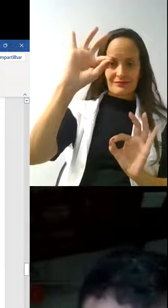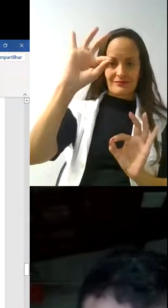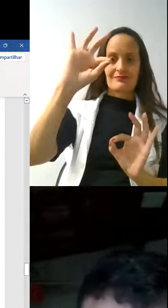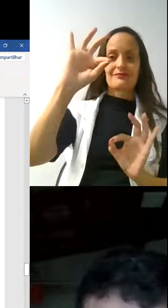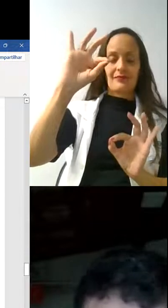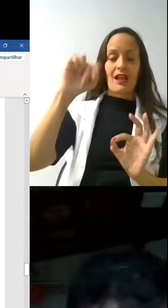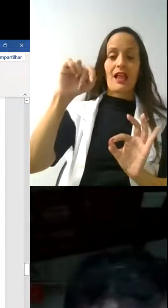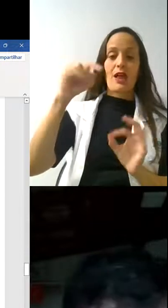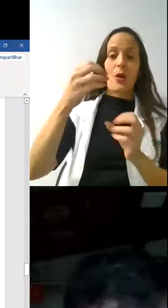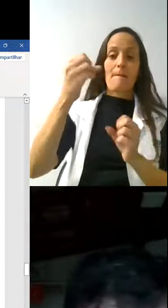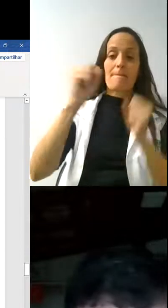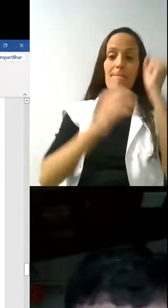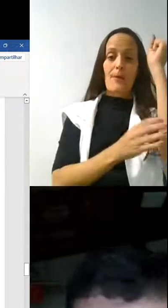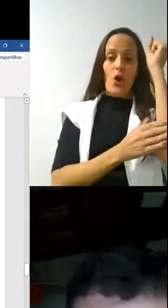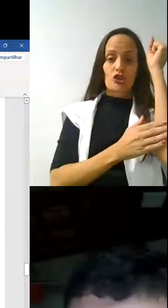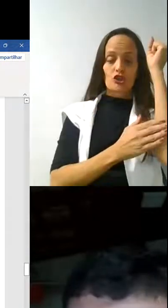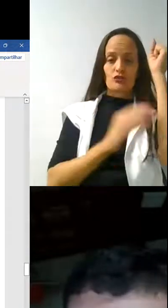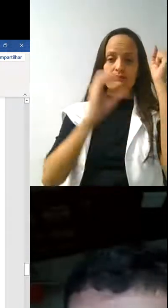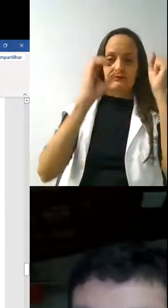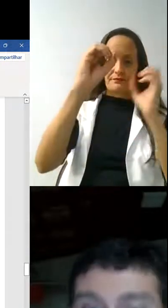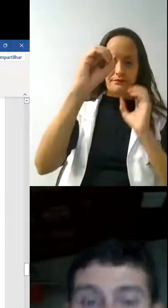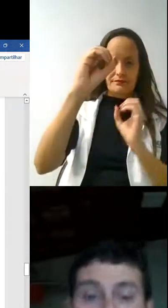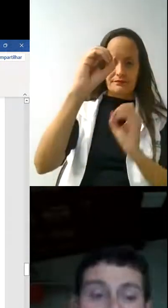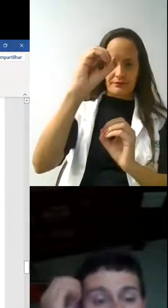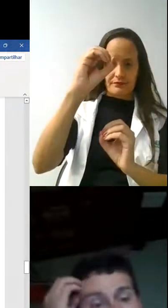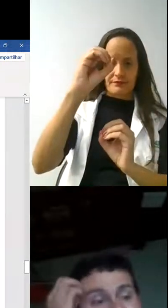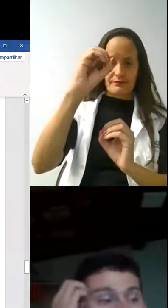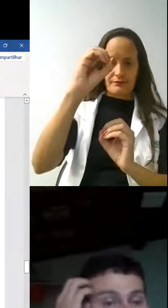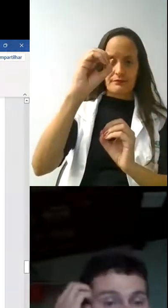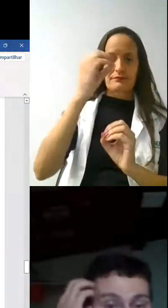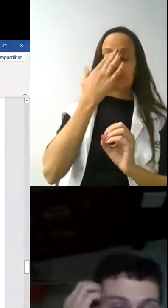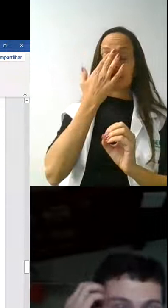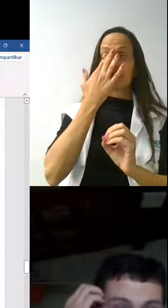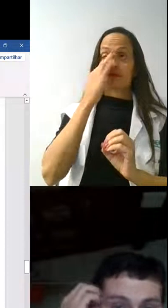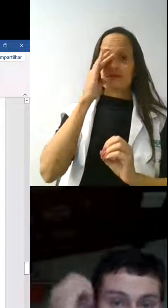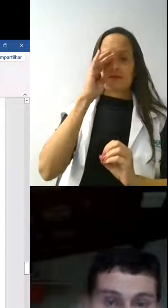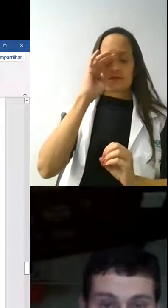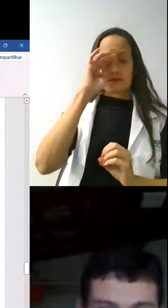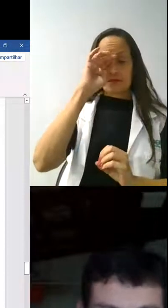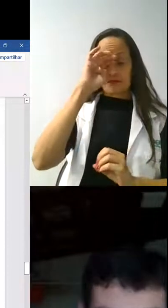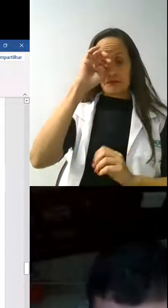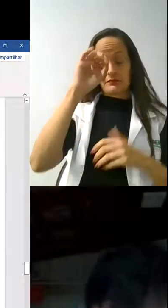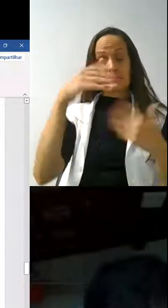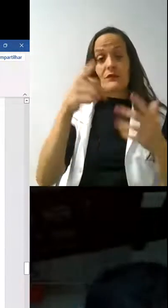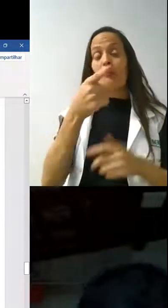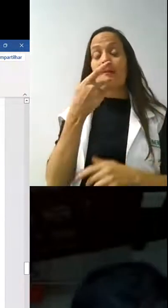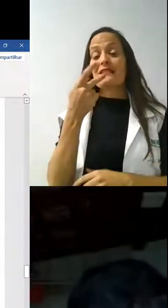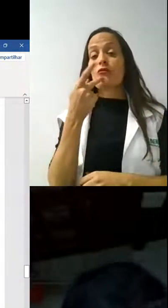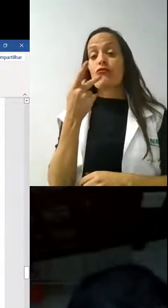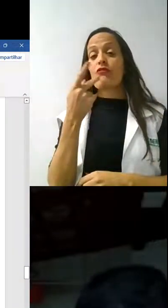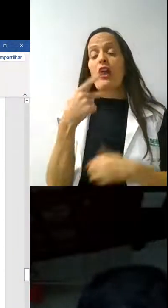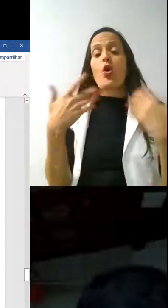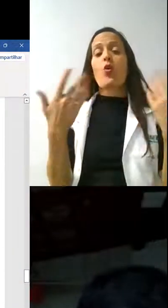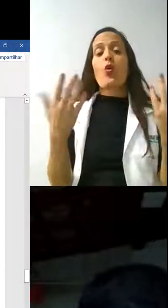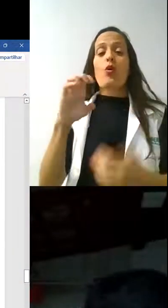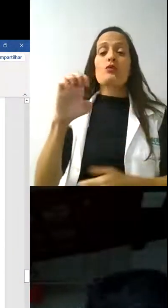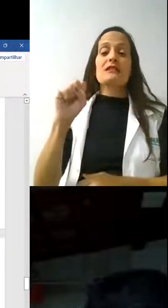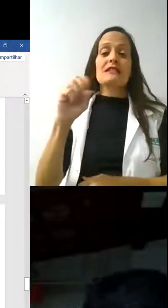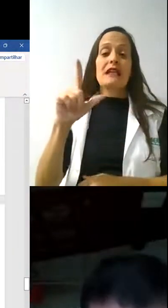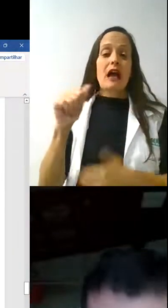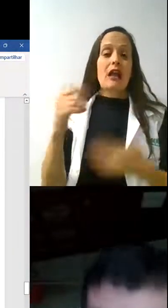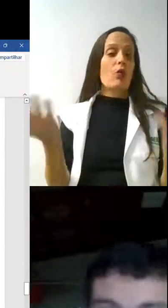saber, dependendo do tipo de escala que a gente for usar para representar. Aqui não está falando qual escala está sendo usada, né? Mas a gente